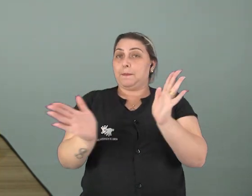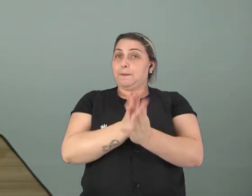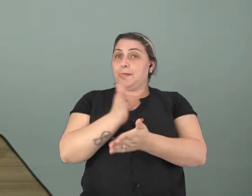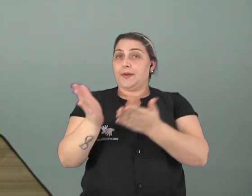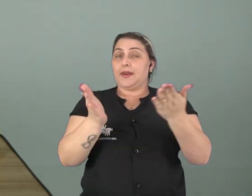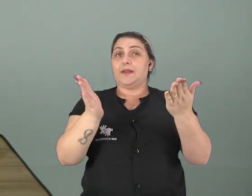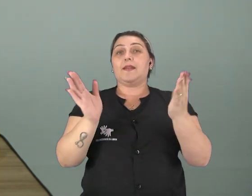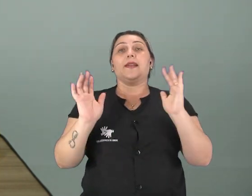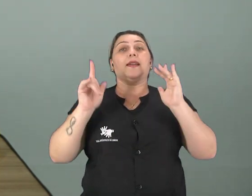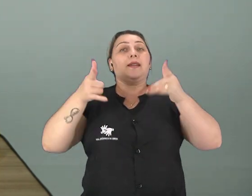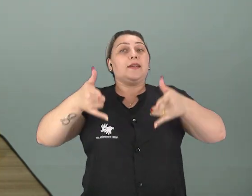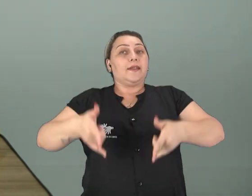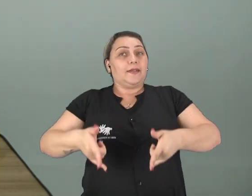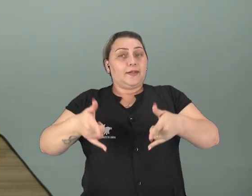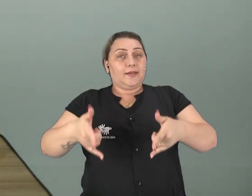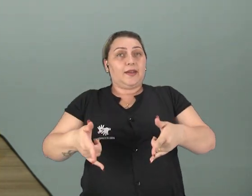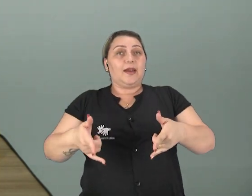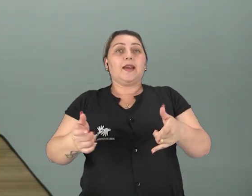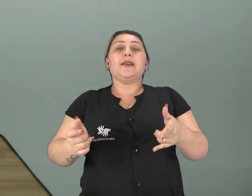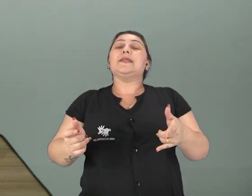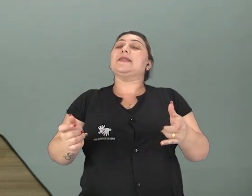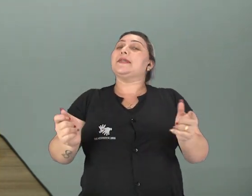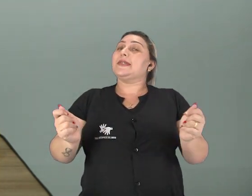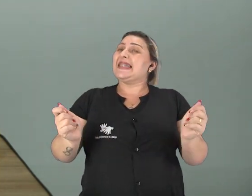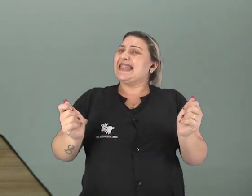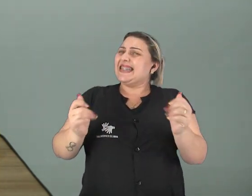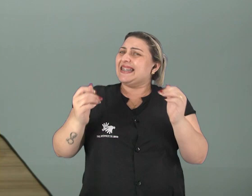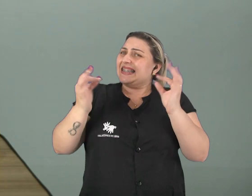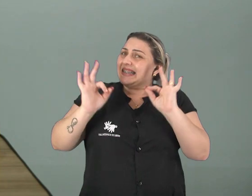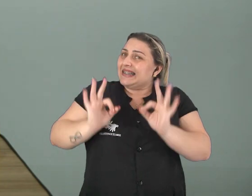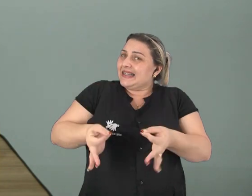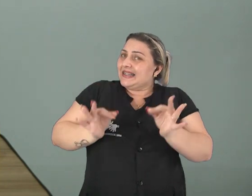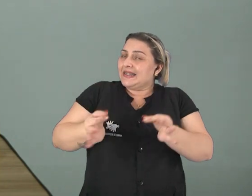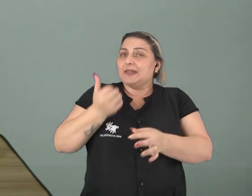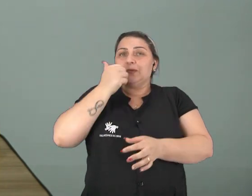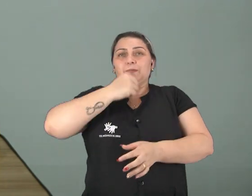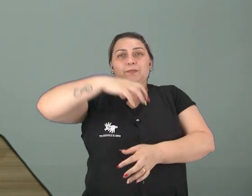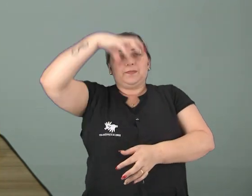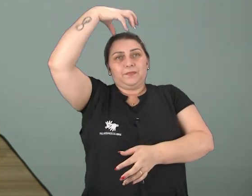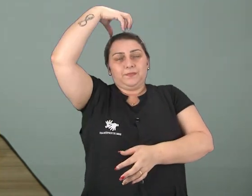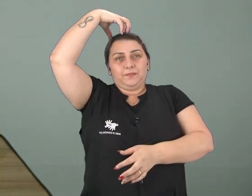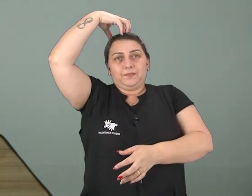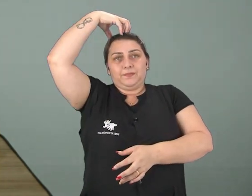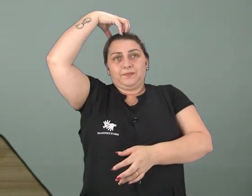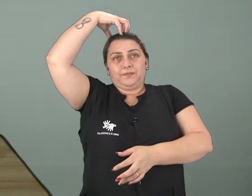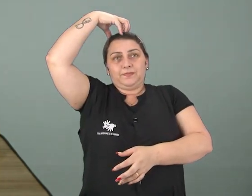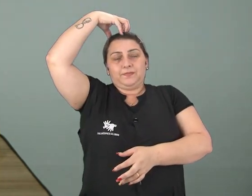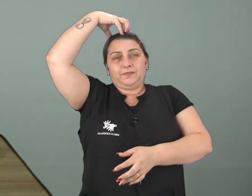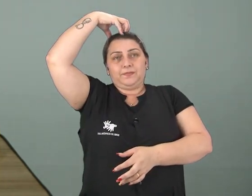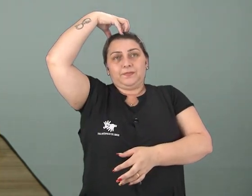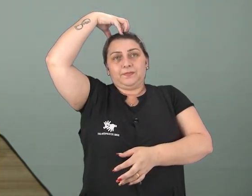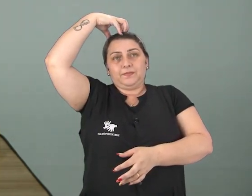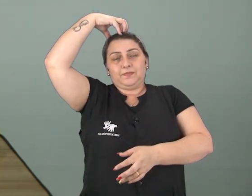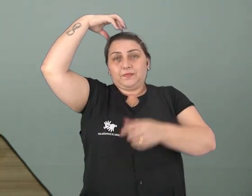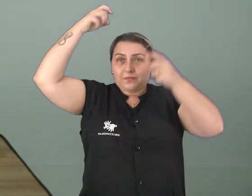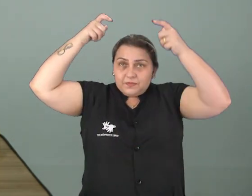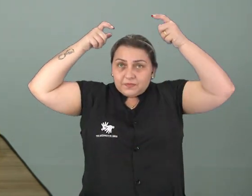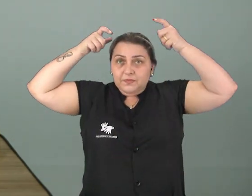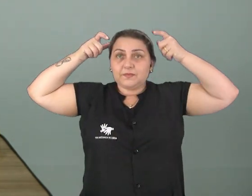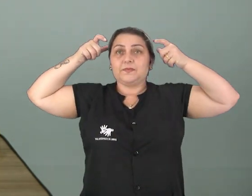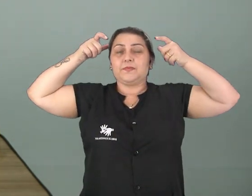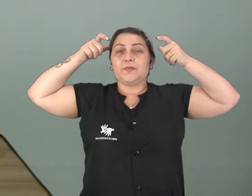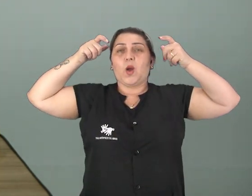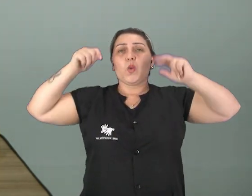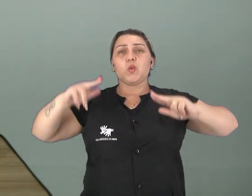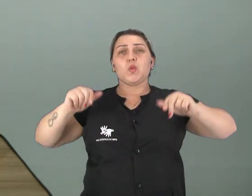maravilha! Aquela cama cabia direitinho a rainha justamente com a sua coroa. Afinal,